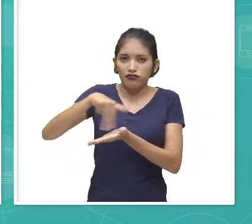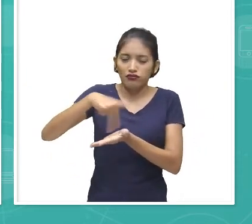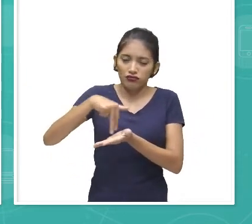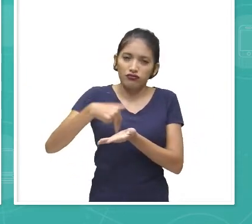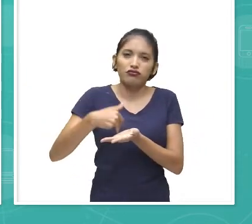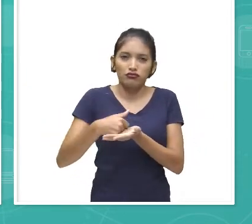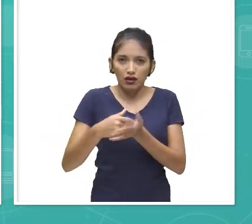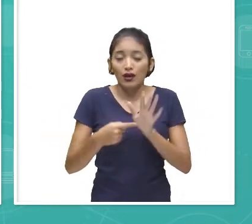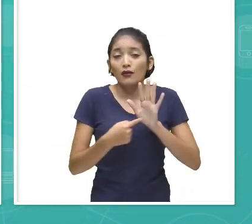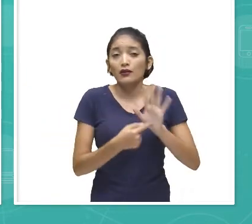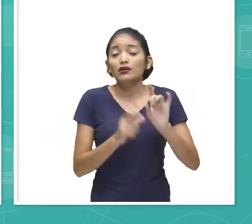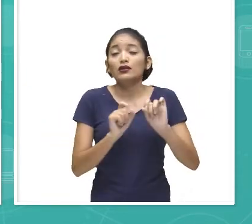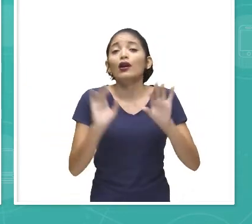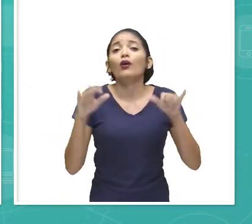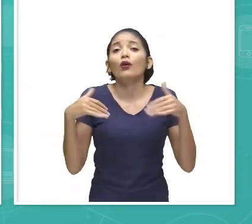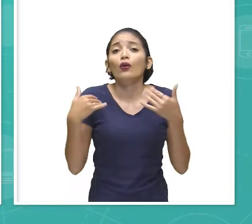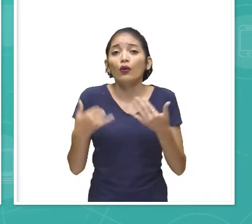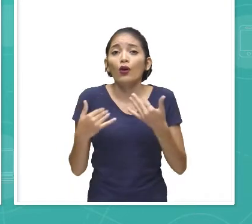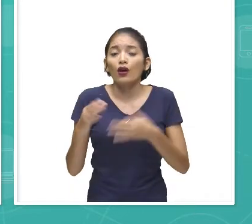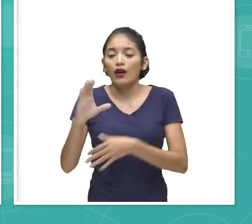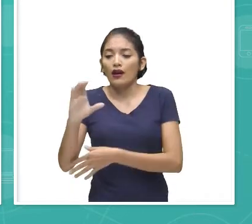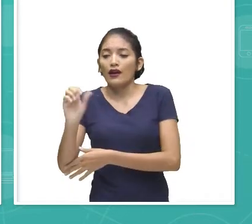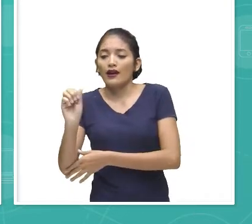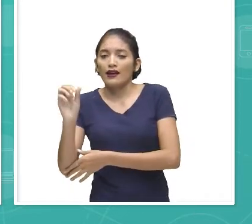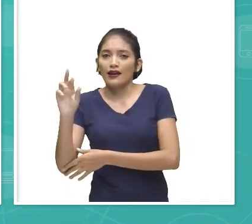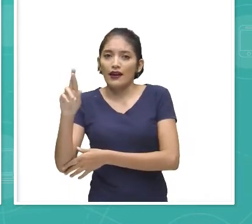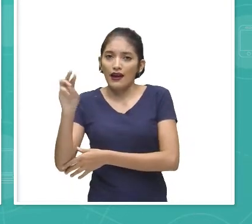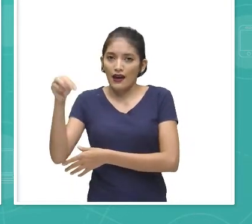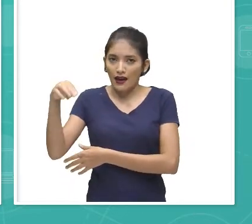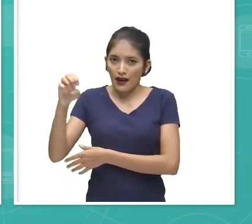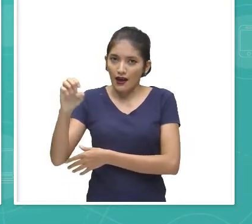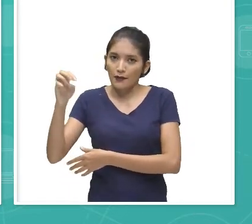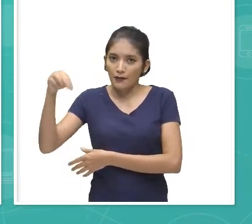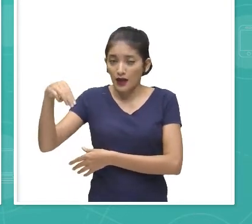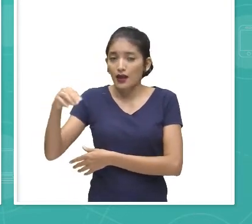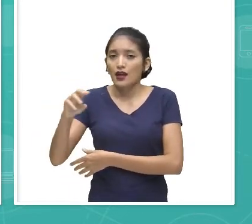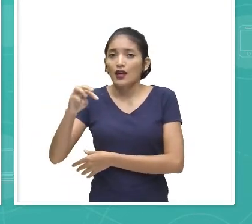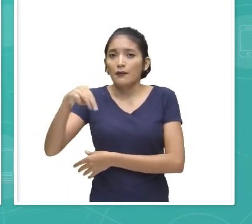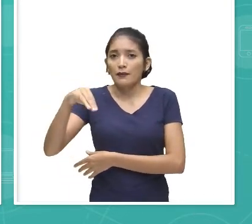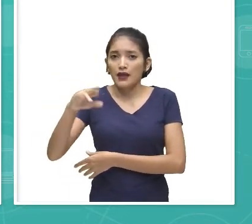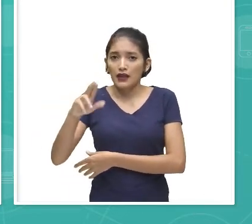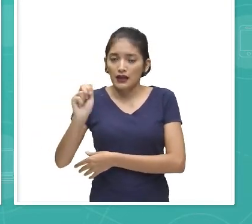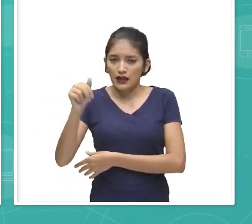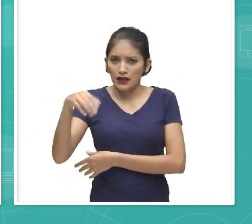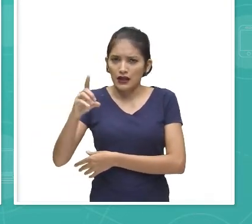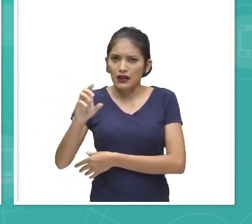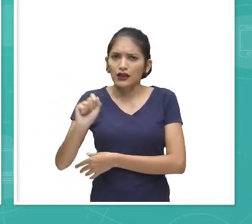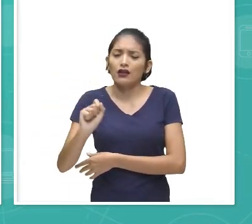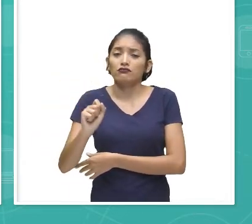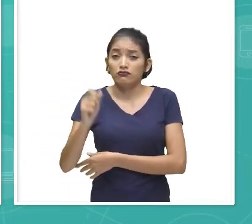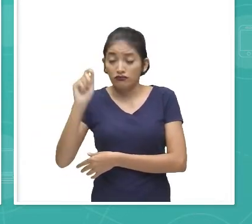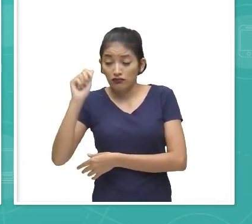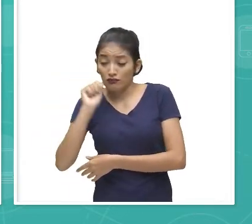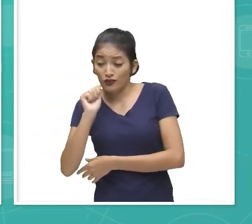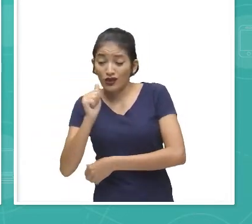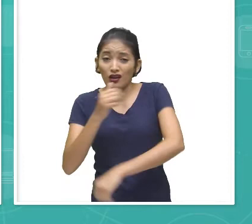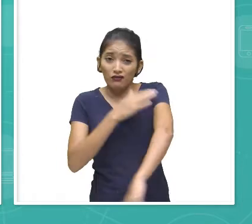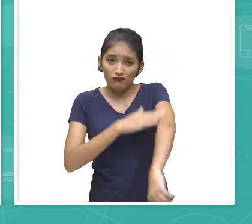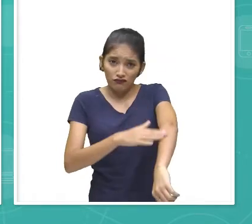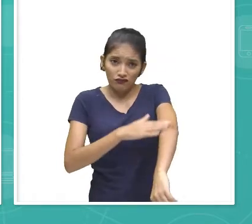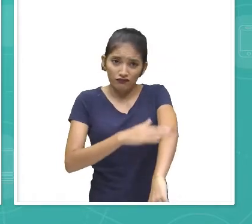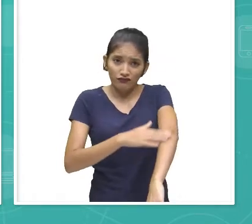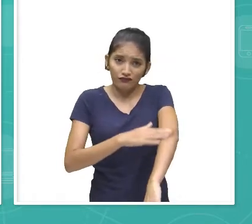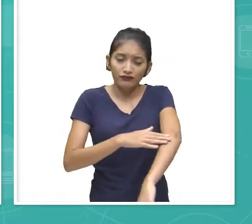grande representante do samba brasileiro foi a Carmen Miranda, uma mulher branca. Por que será que isso acontece, gente? Fica